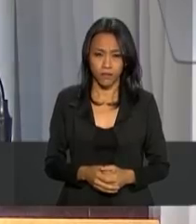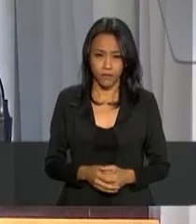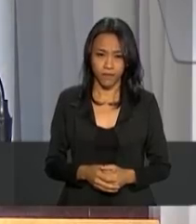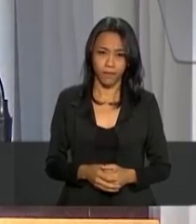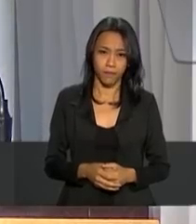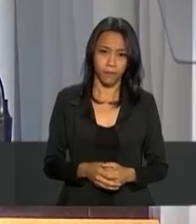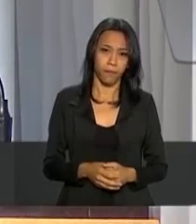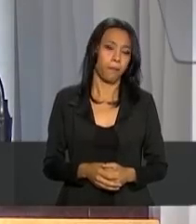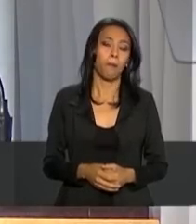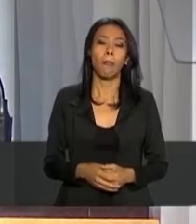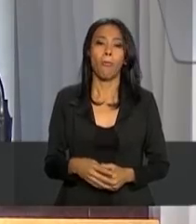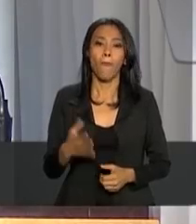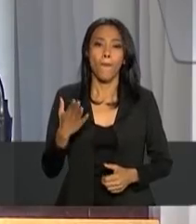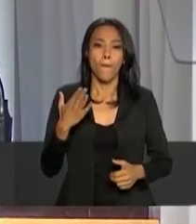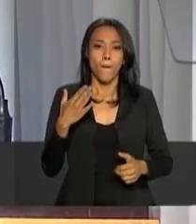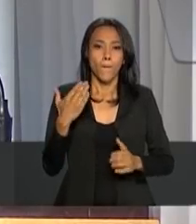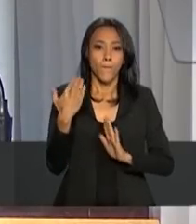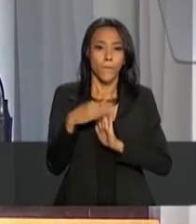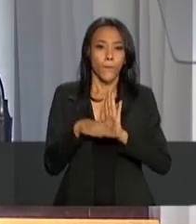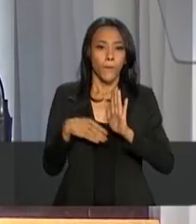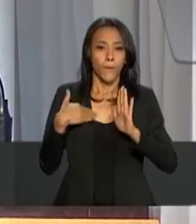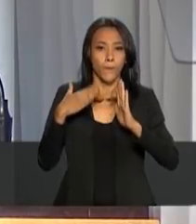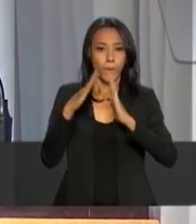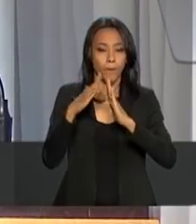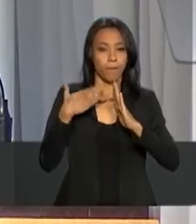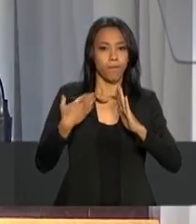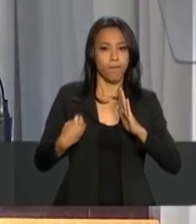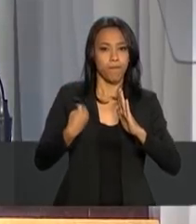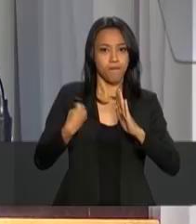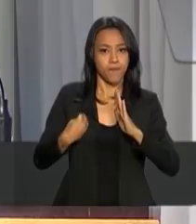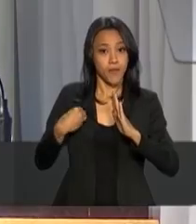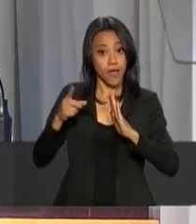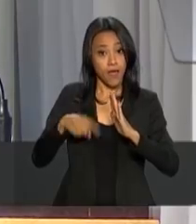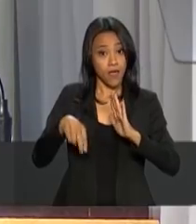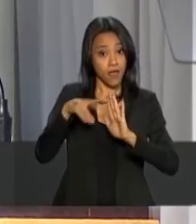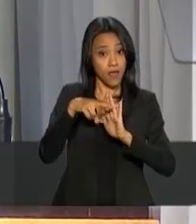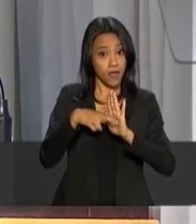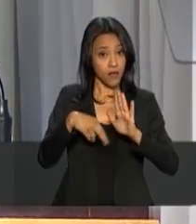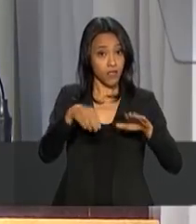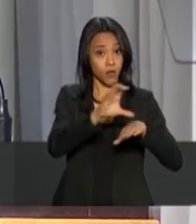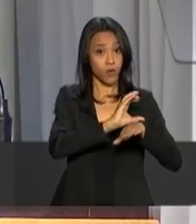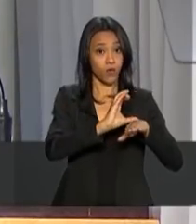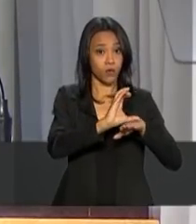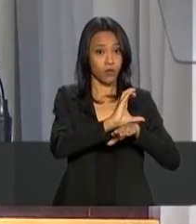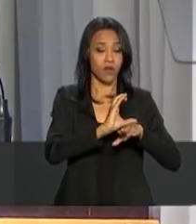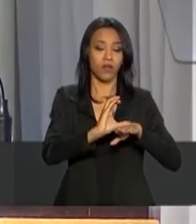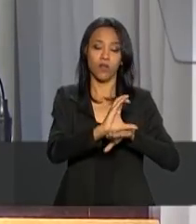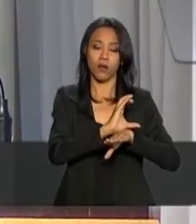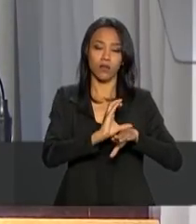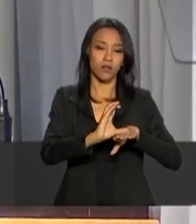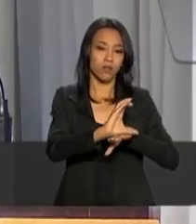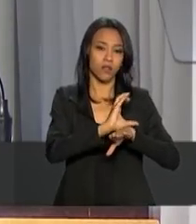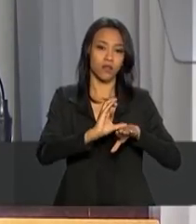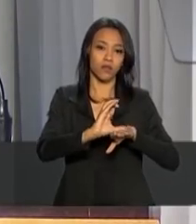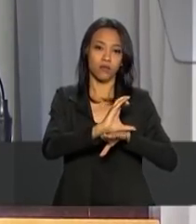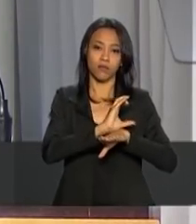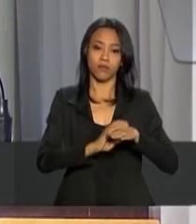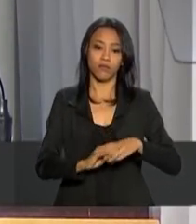se instituiu Minha Casa Minha Vida, que é direito à moradia. São princípios constitucionais que, de natureza social, que